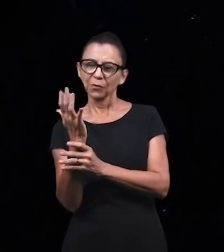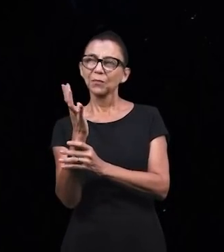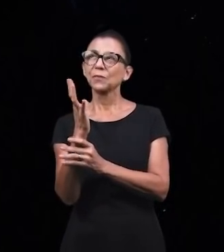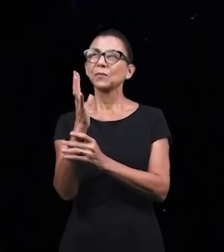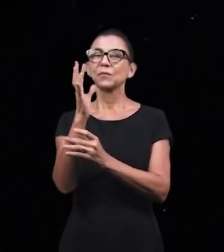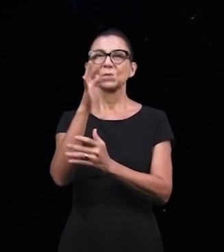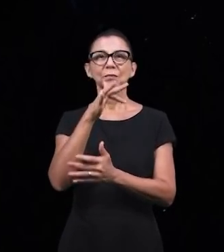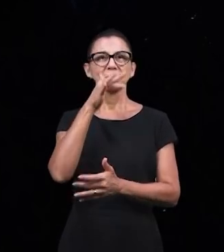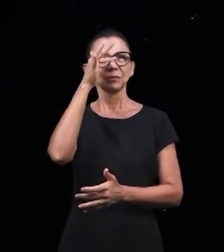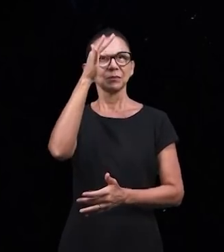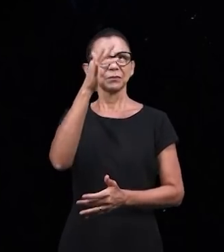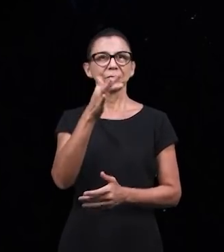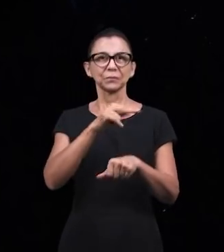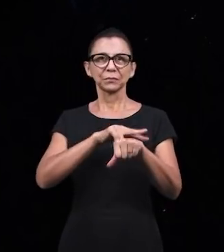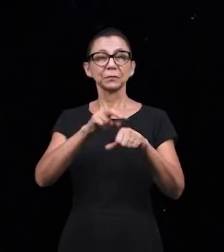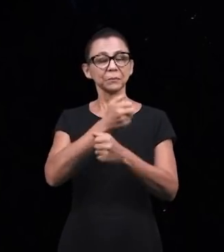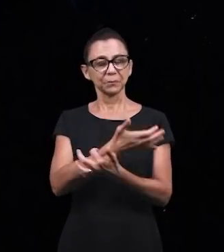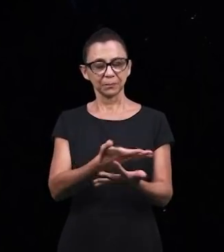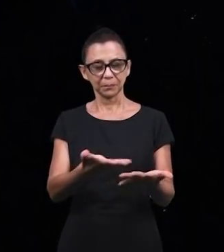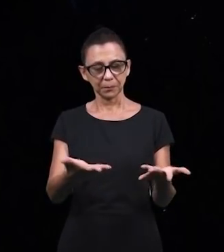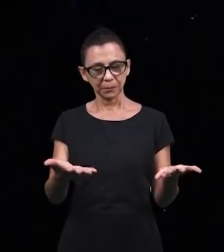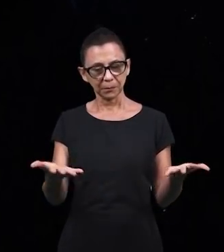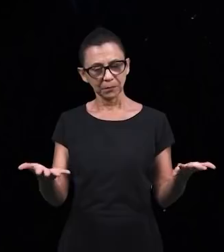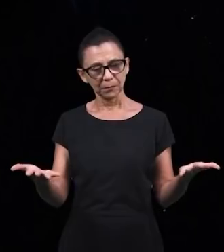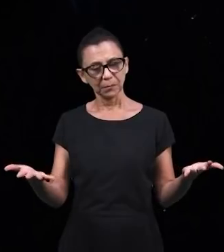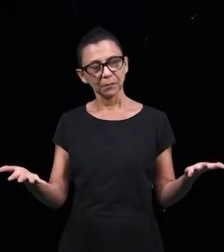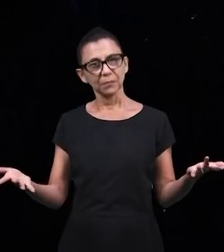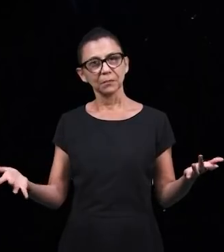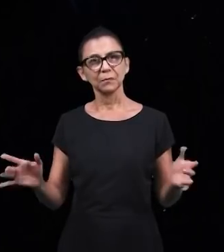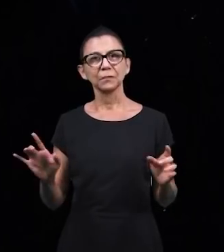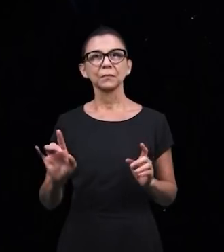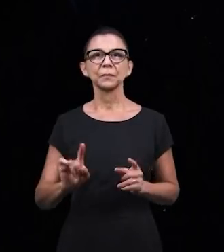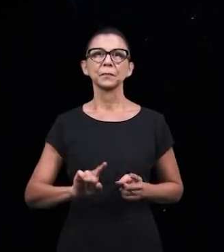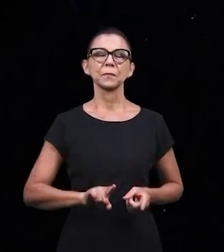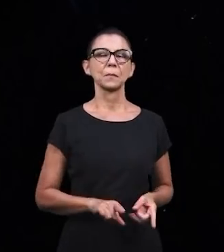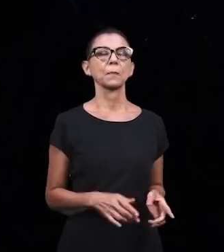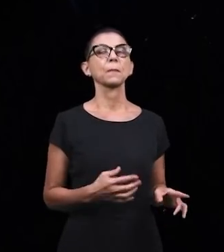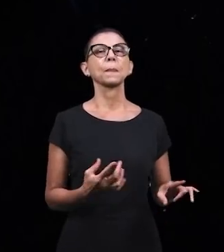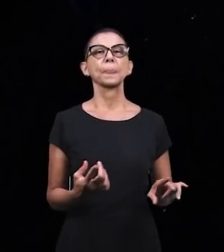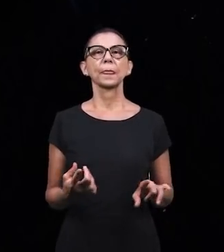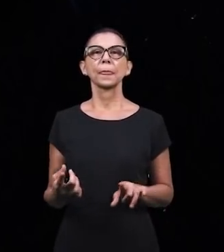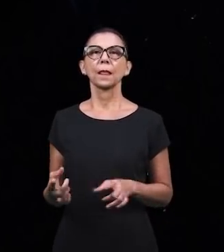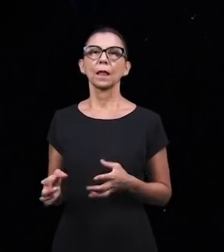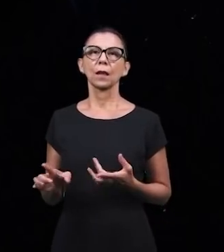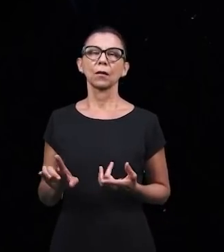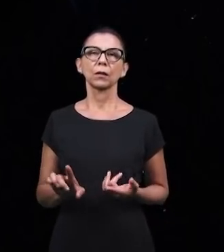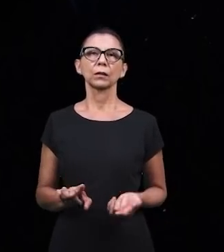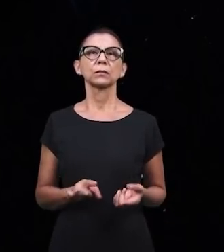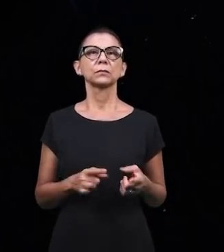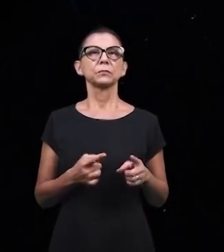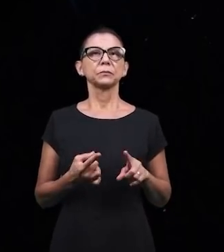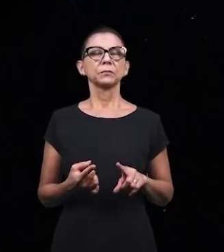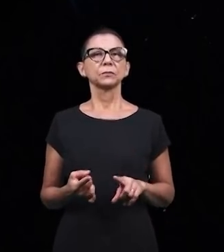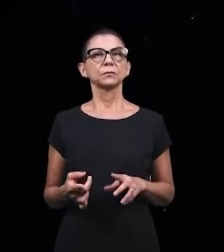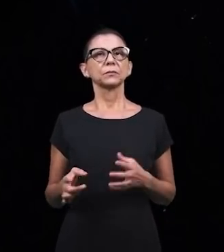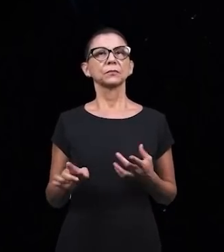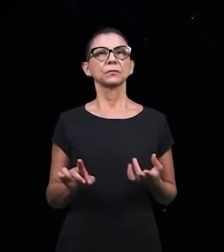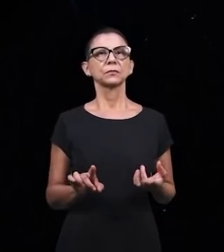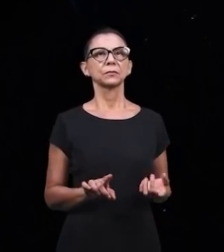Tão frágil, tão pequeno sou, cuida de mim